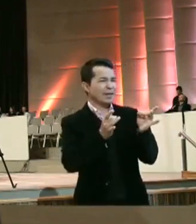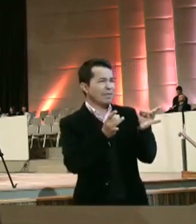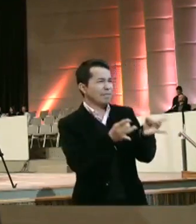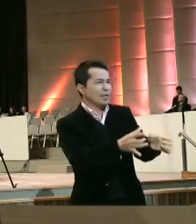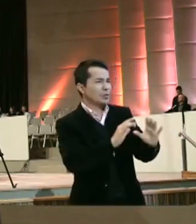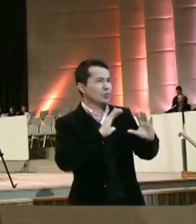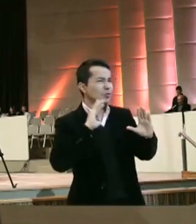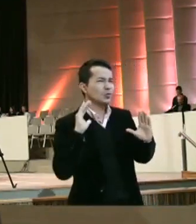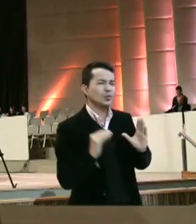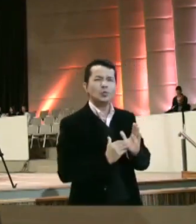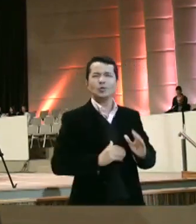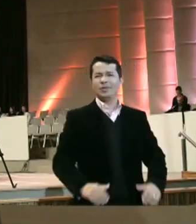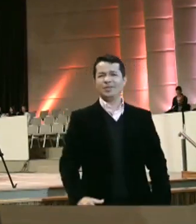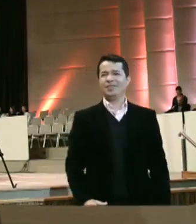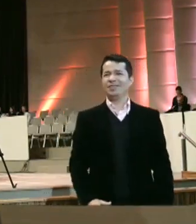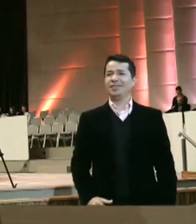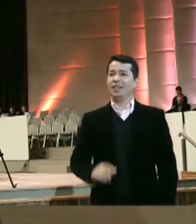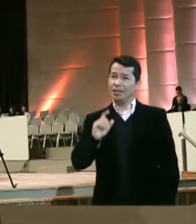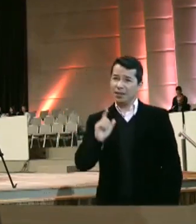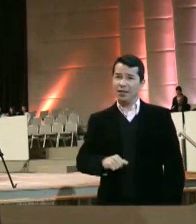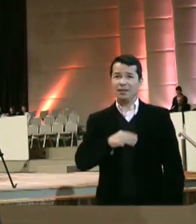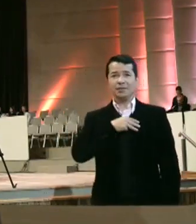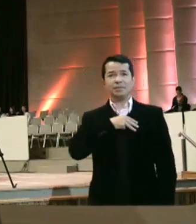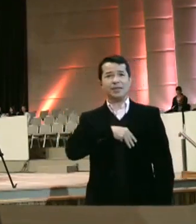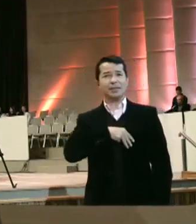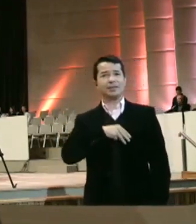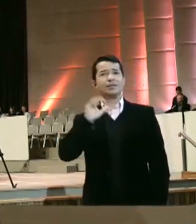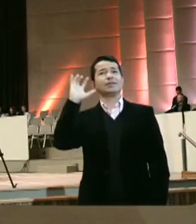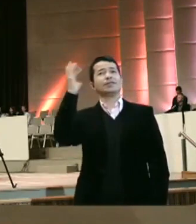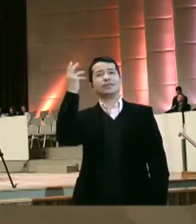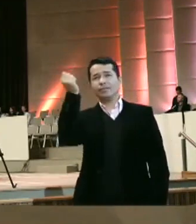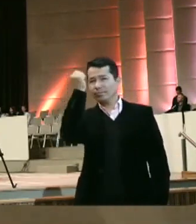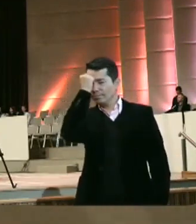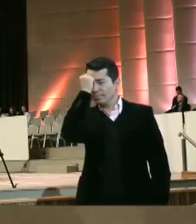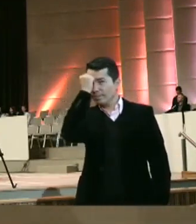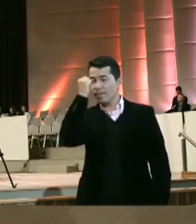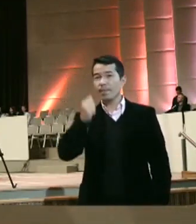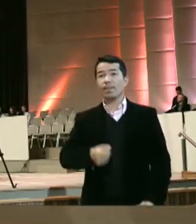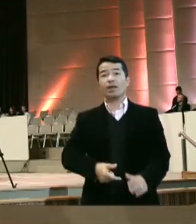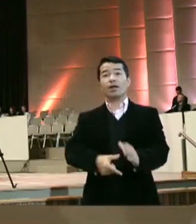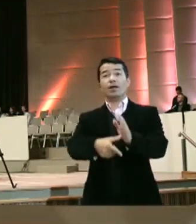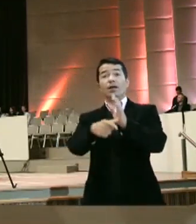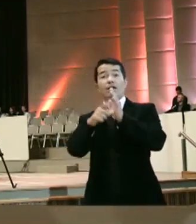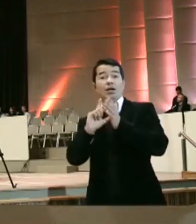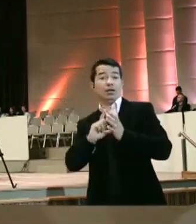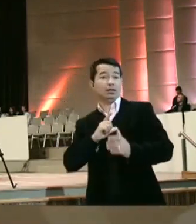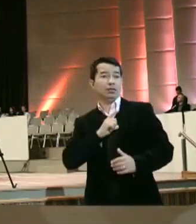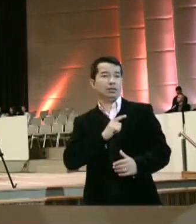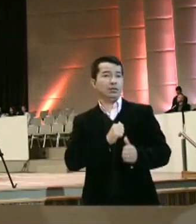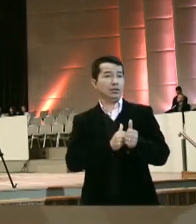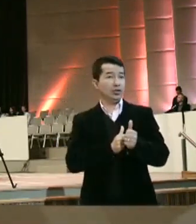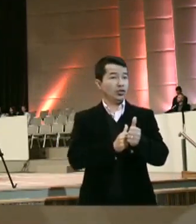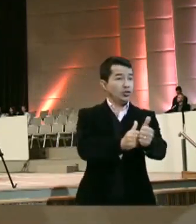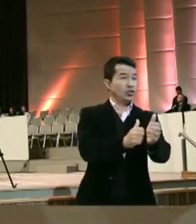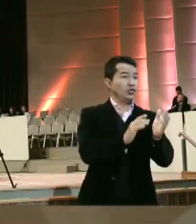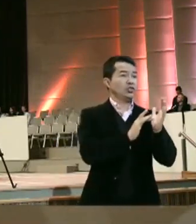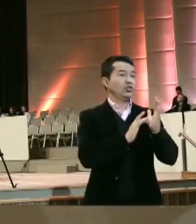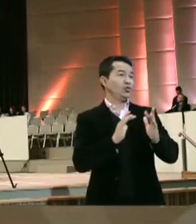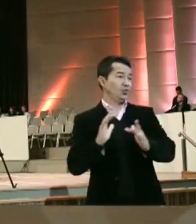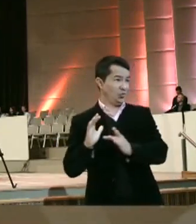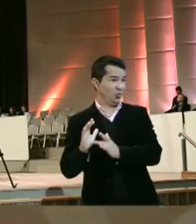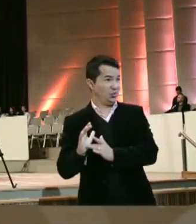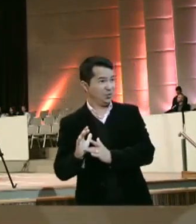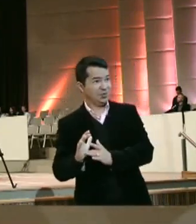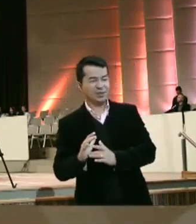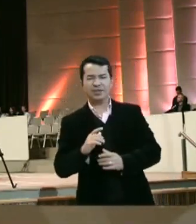a conversão desse homem, não é? E antes dele sair seguindo Jesus, na noite anterior, não